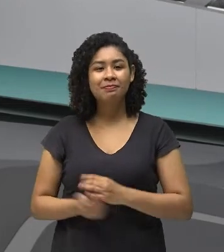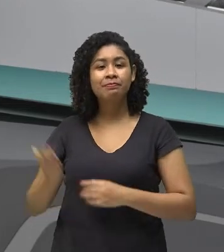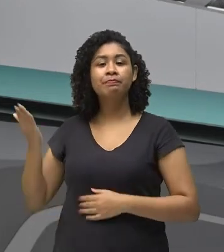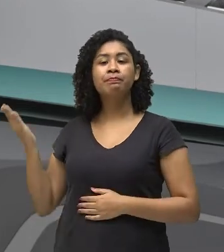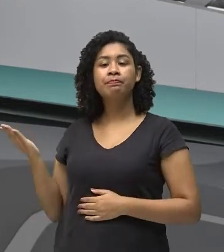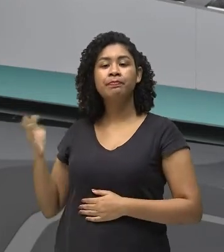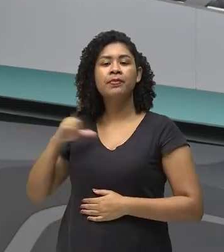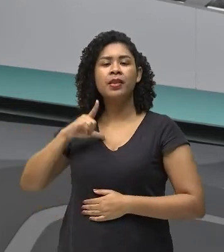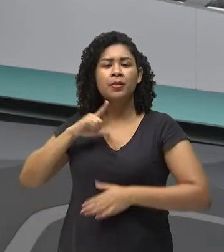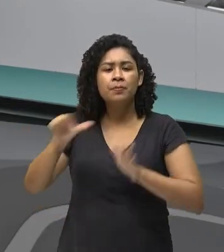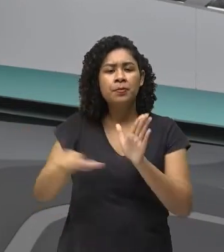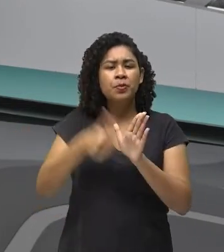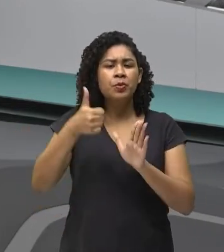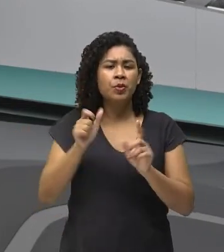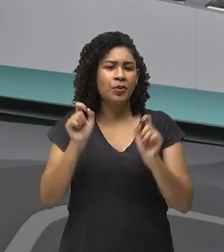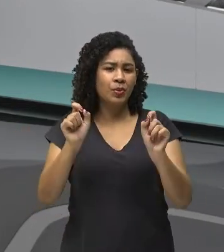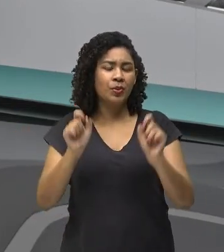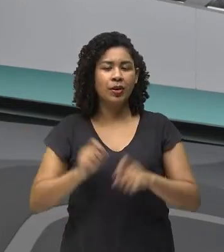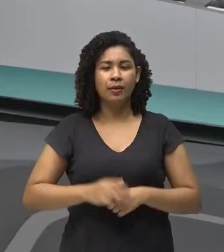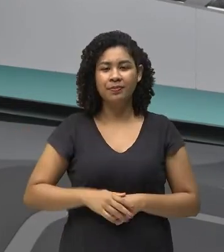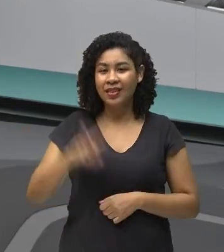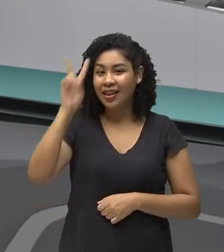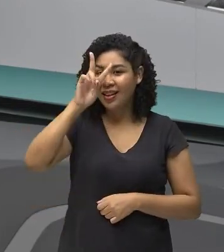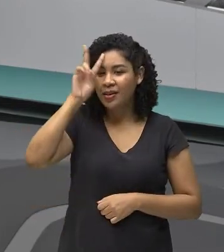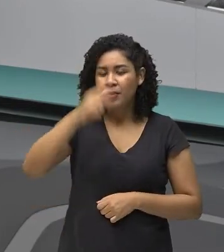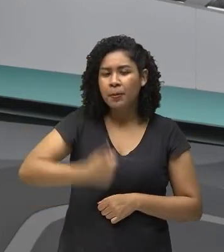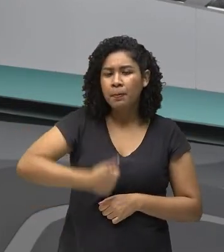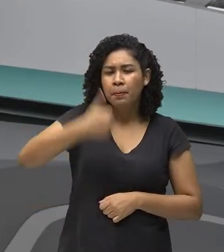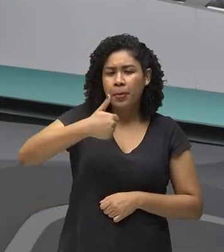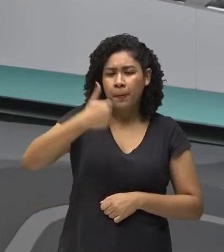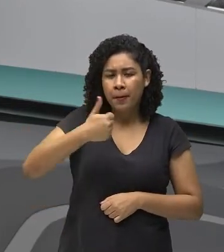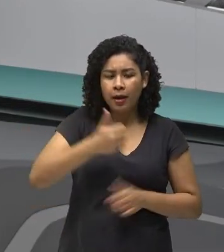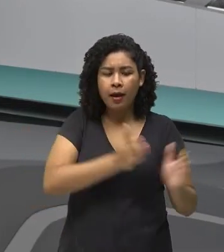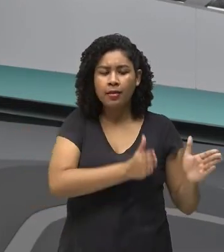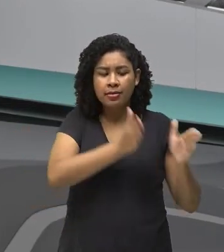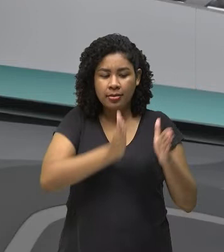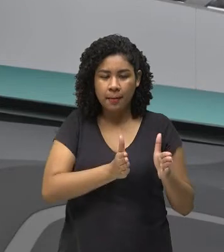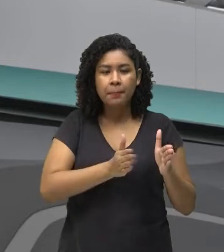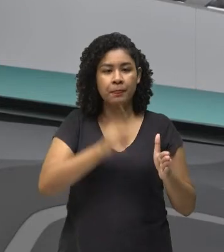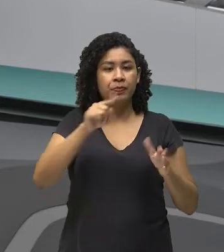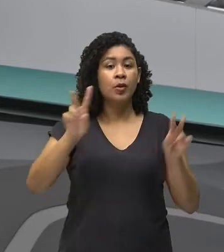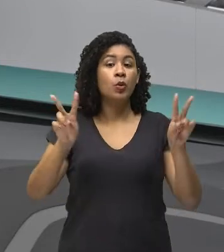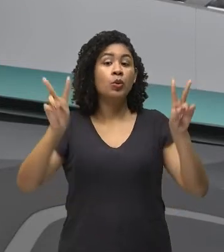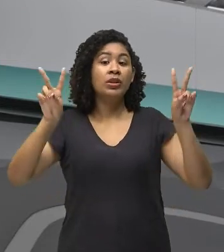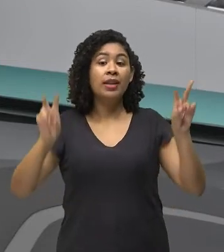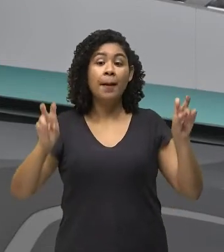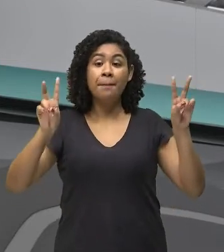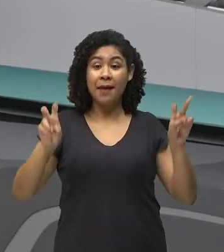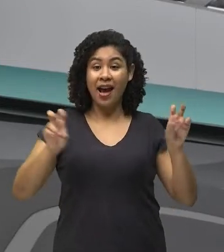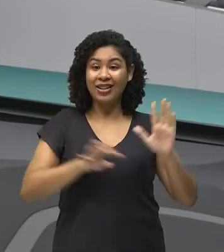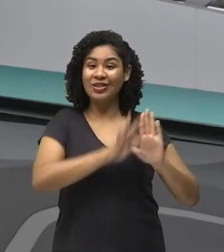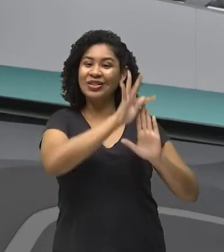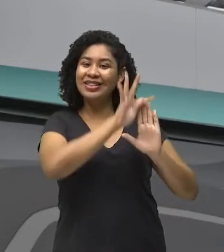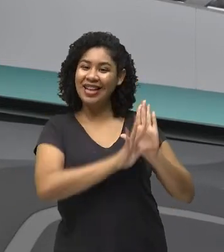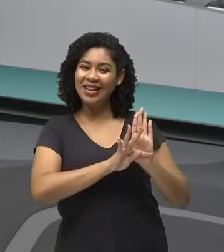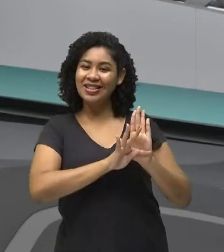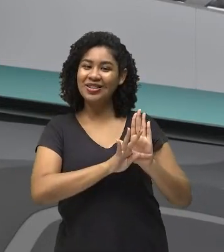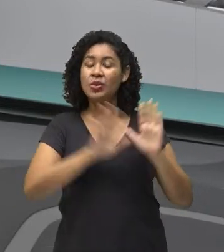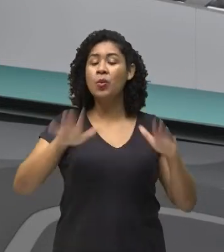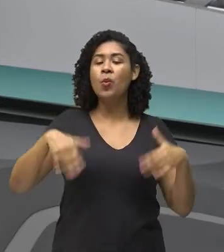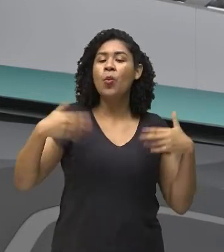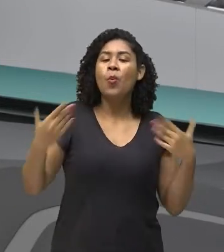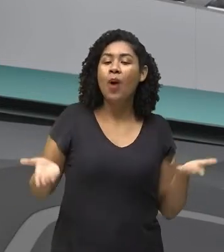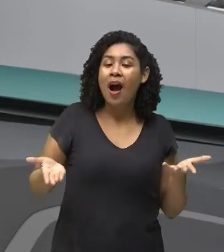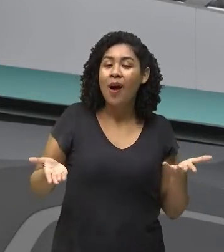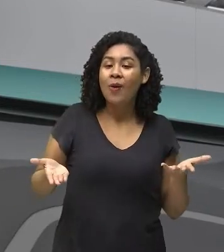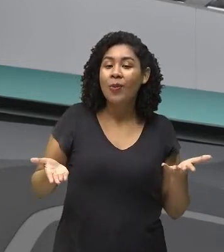primeiro? Bom, aquele primeiro passo que eu falei para vocês, ó. Leia o título. Qual é o título do nosso texto, gente? Tá aqui,